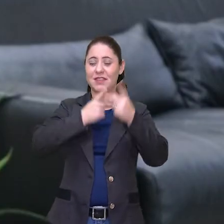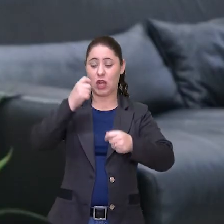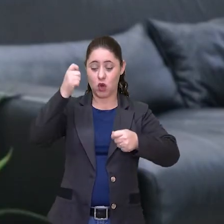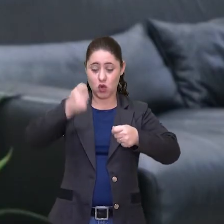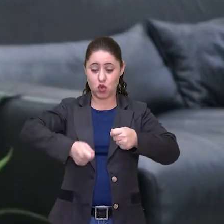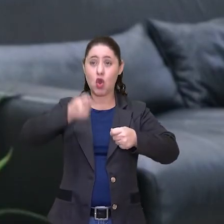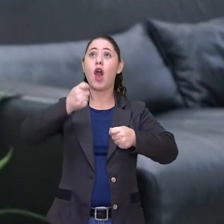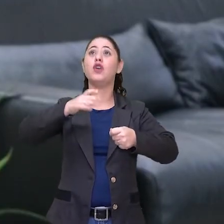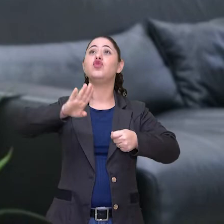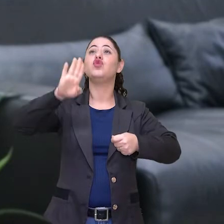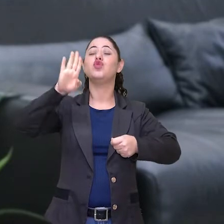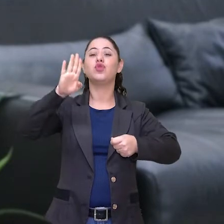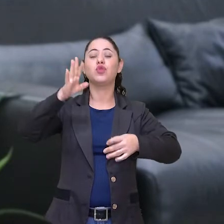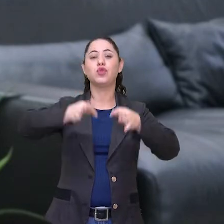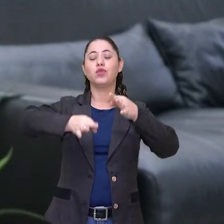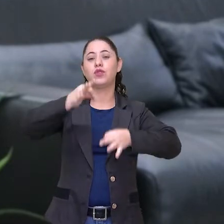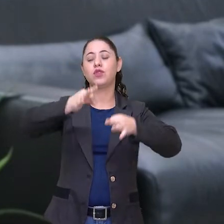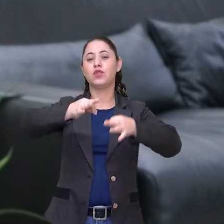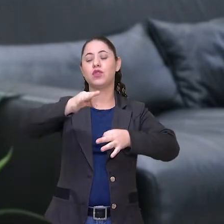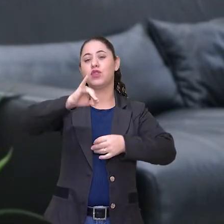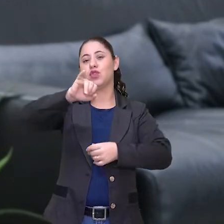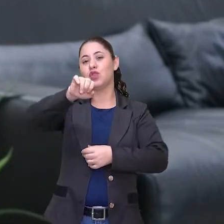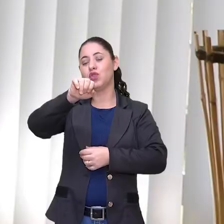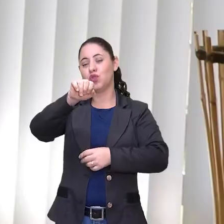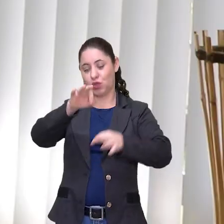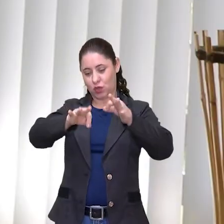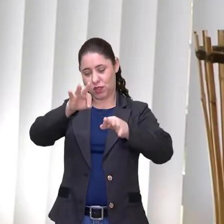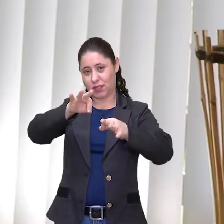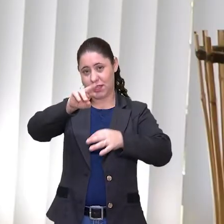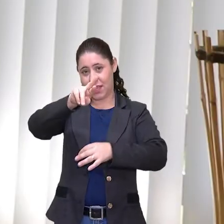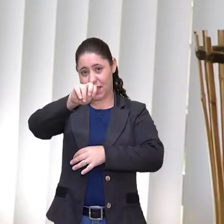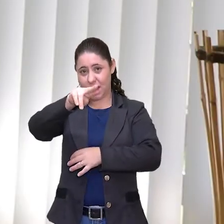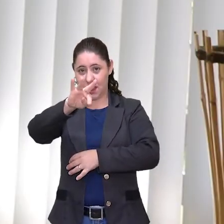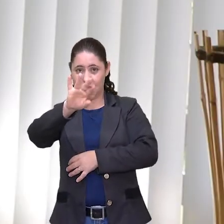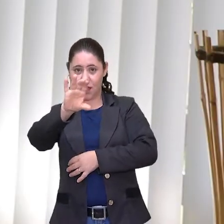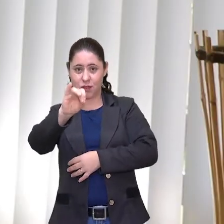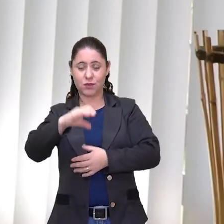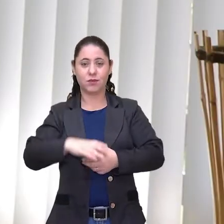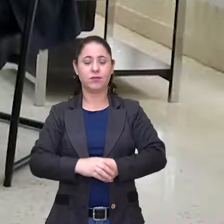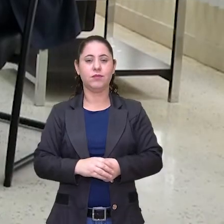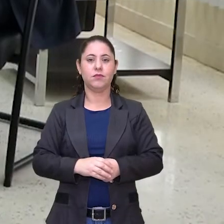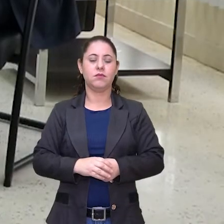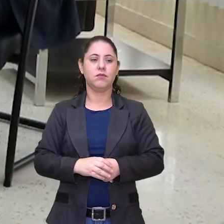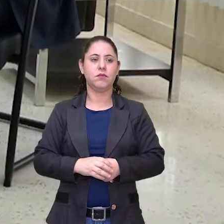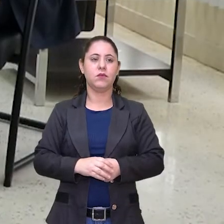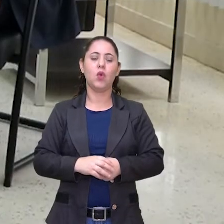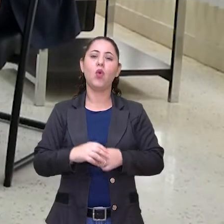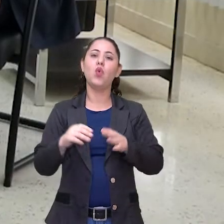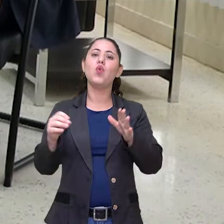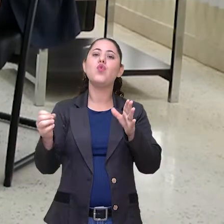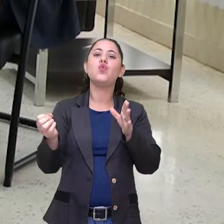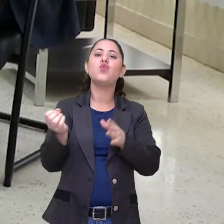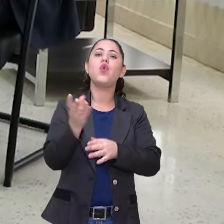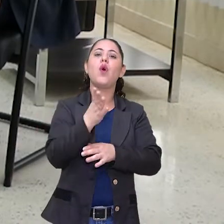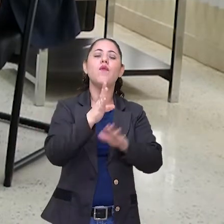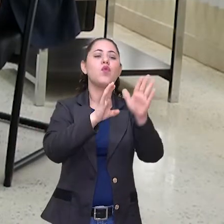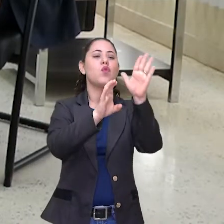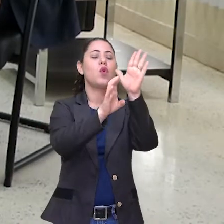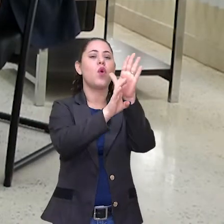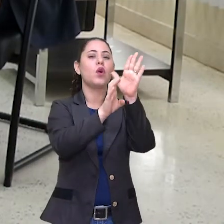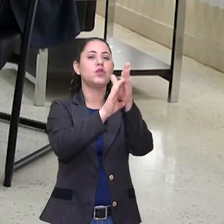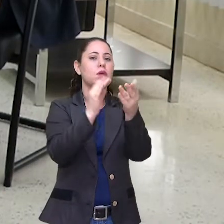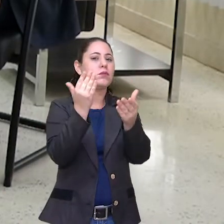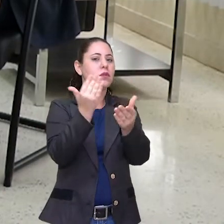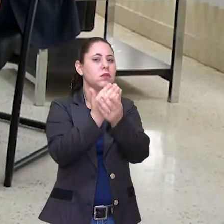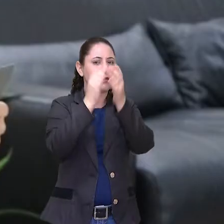Seguimos falando sobre os leilões judiciais com o juiz Renato Antônio De Liberale. Magistrado, com o novo Código de